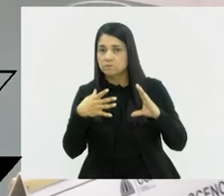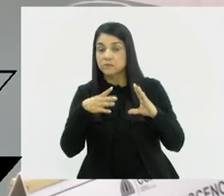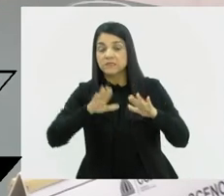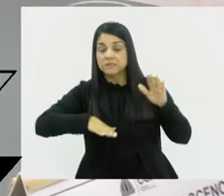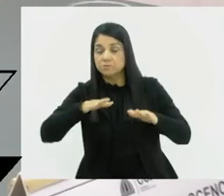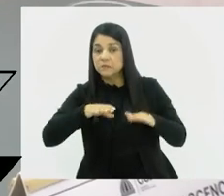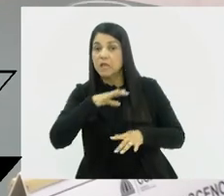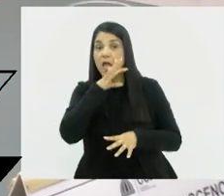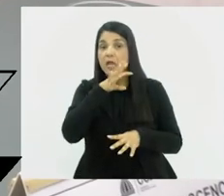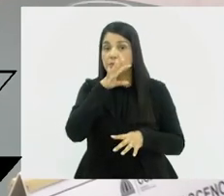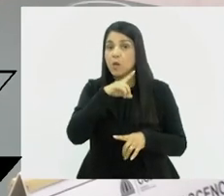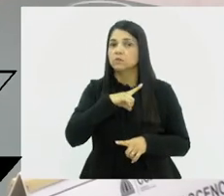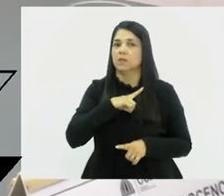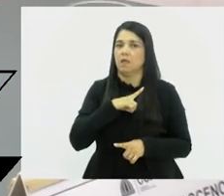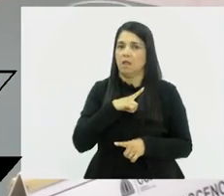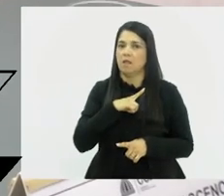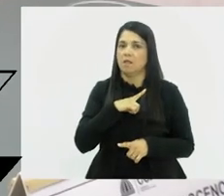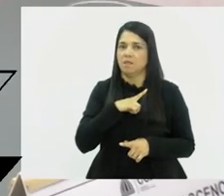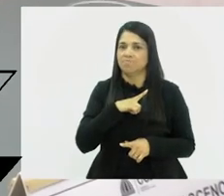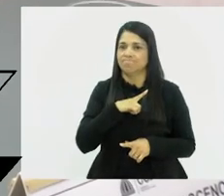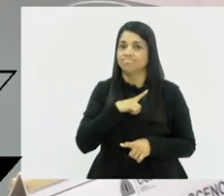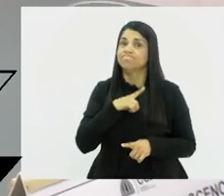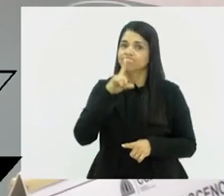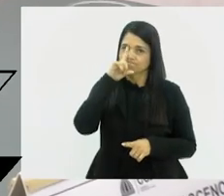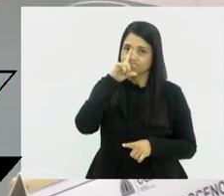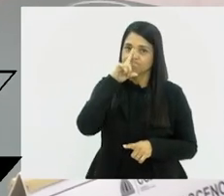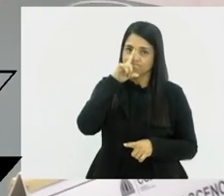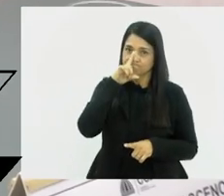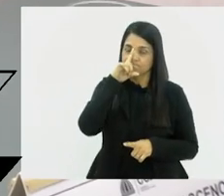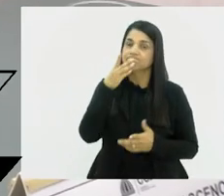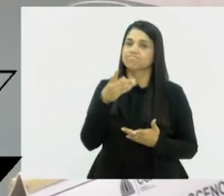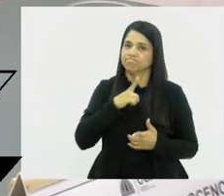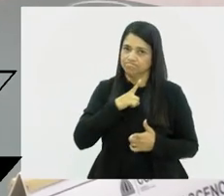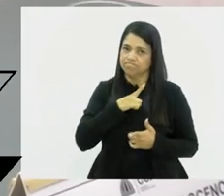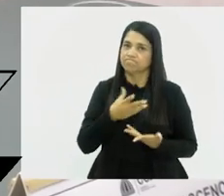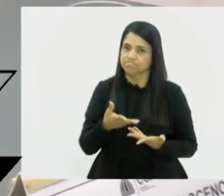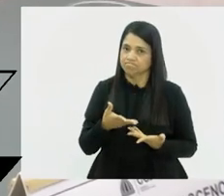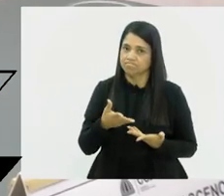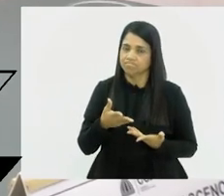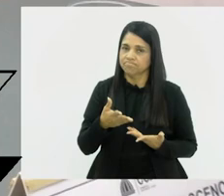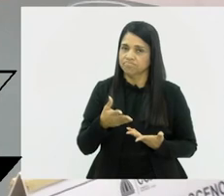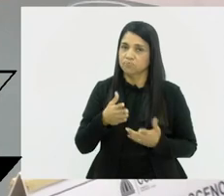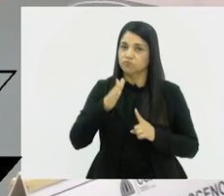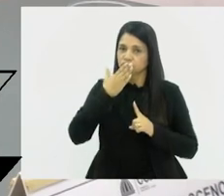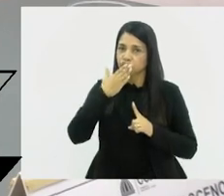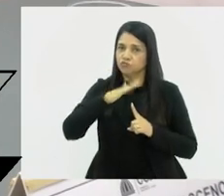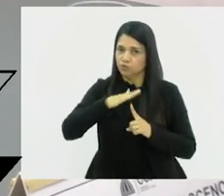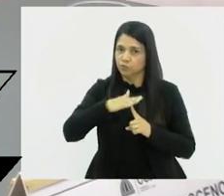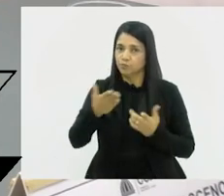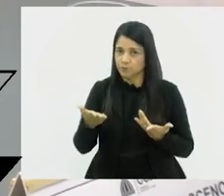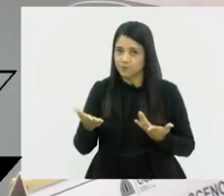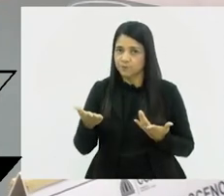que você possua, existem riscos maiores. Então, deve haver uma questão